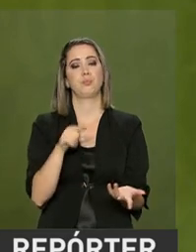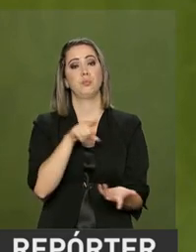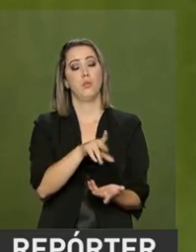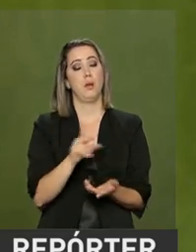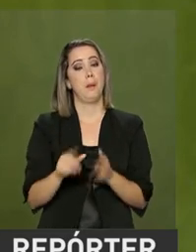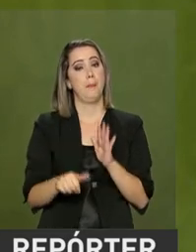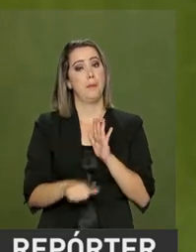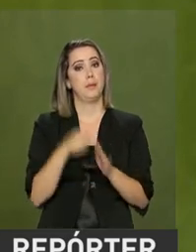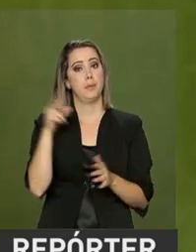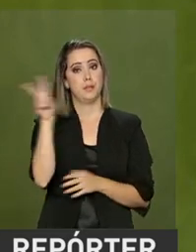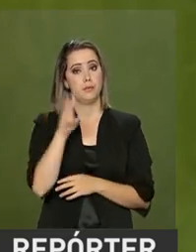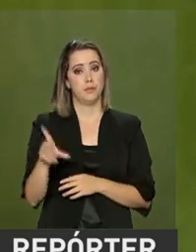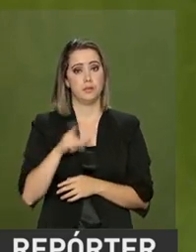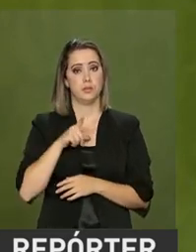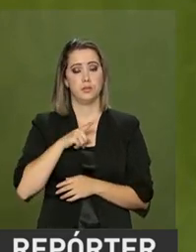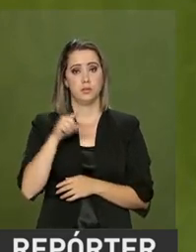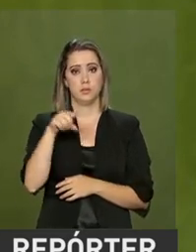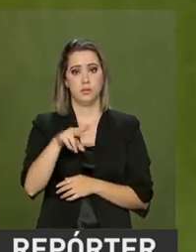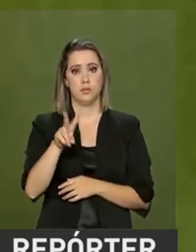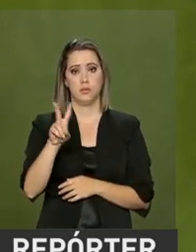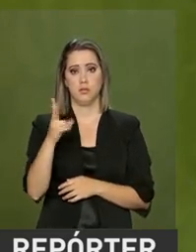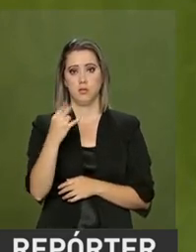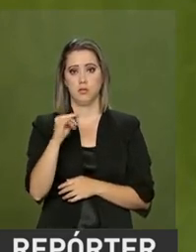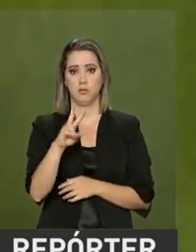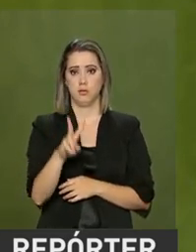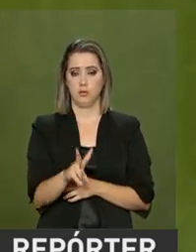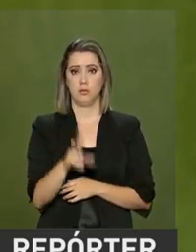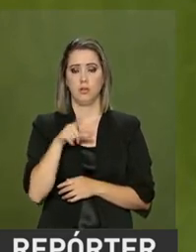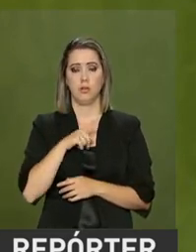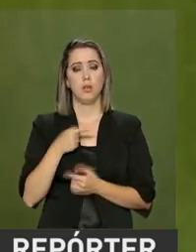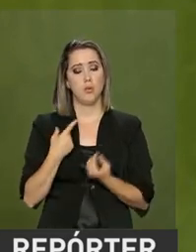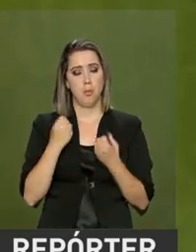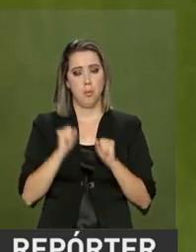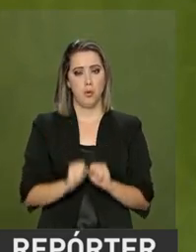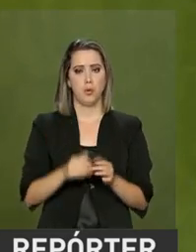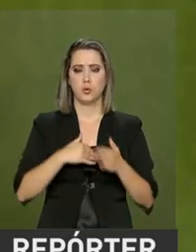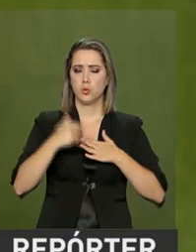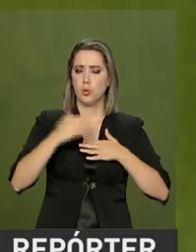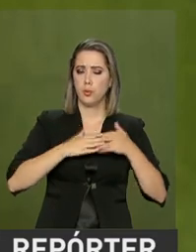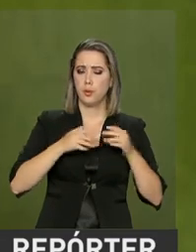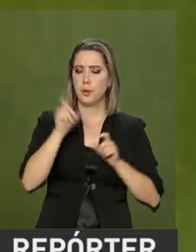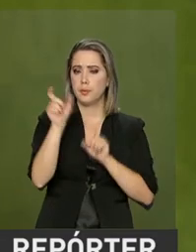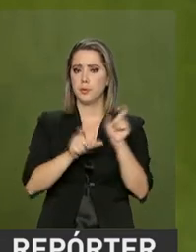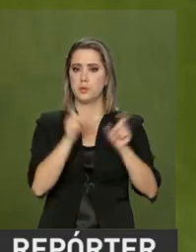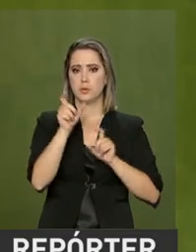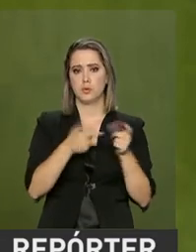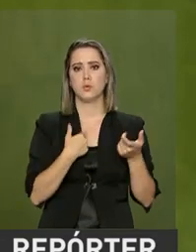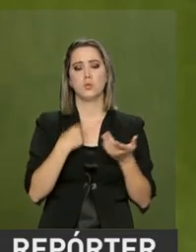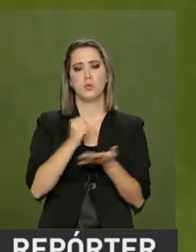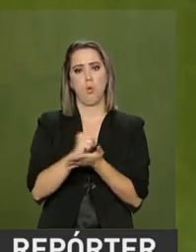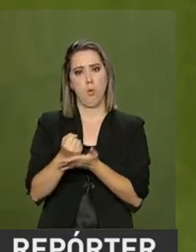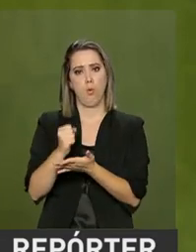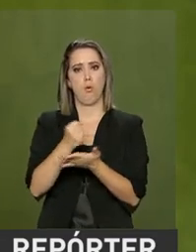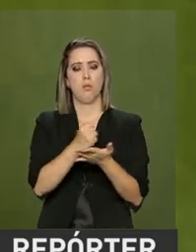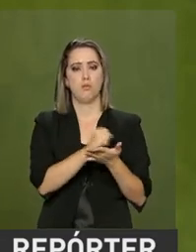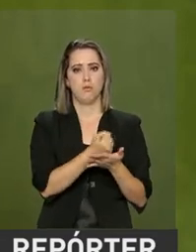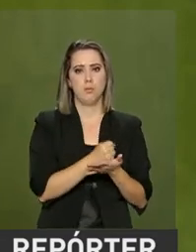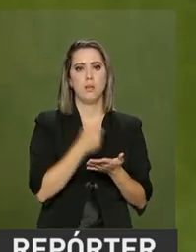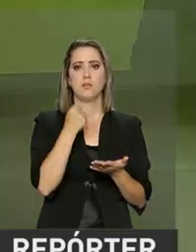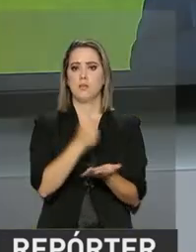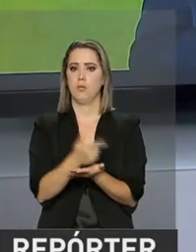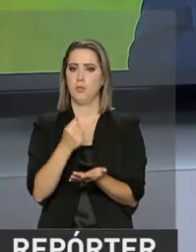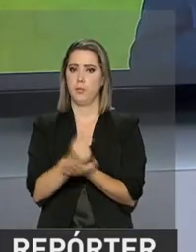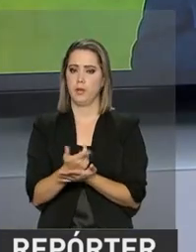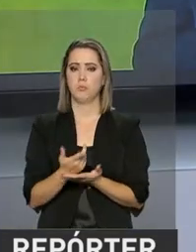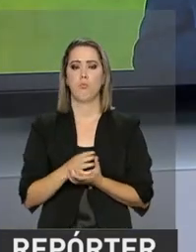autorizado no Brasil. O produto é destinado ao público em geral e pode ser vendido em farmácias e drogarias. É com